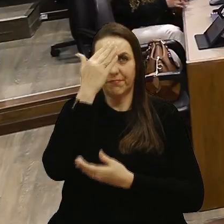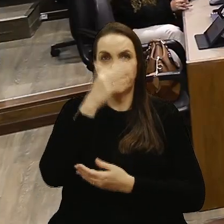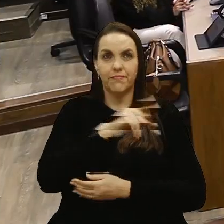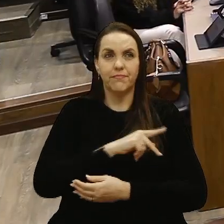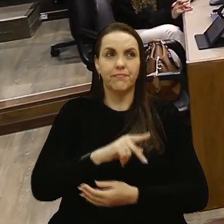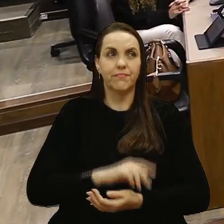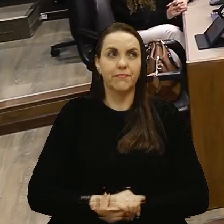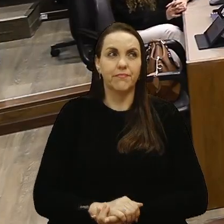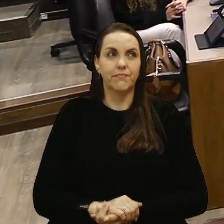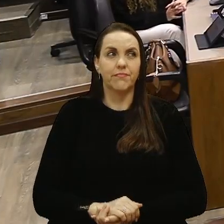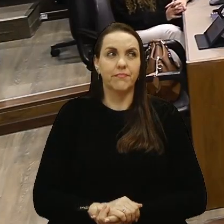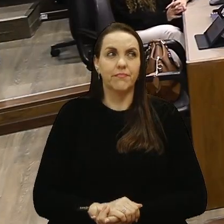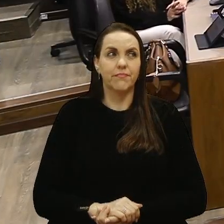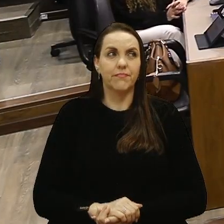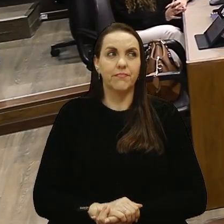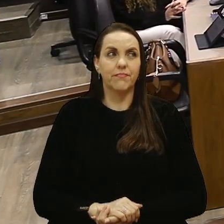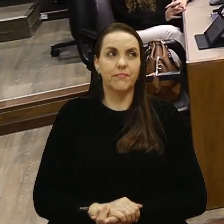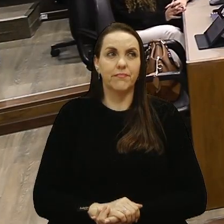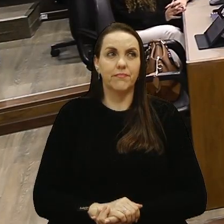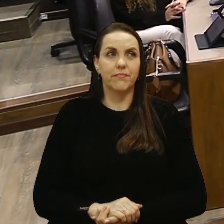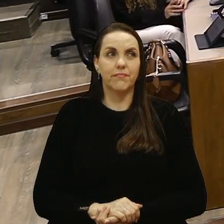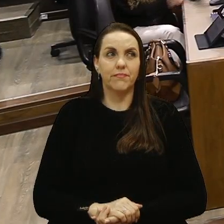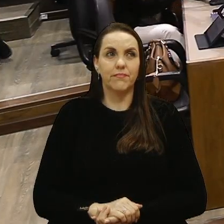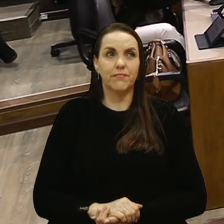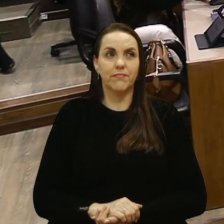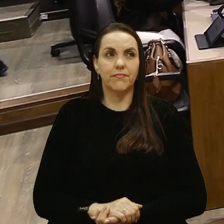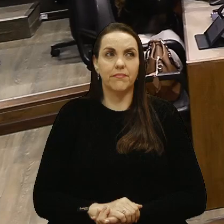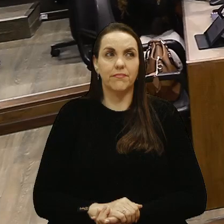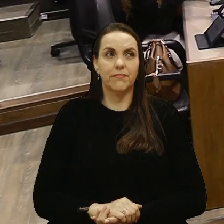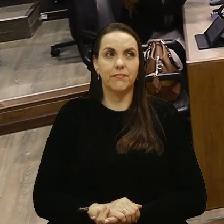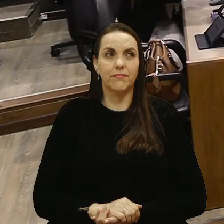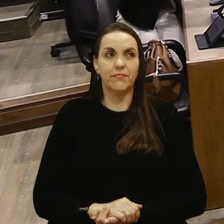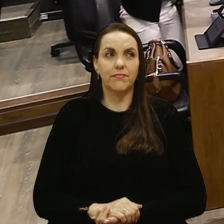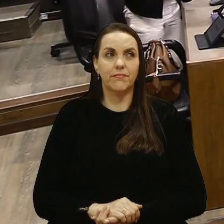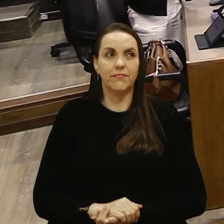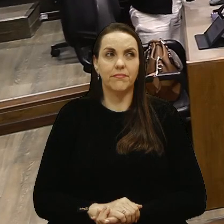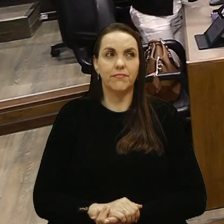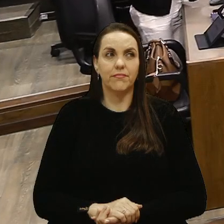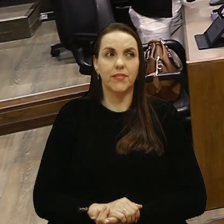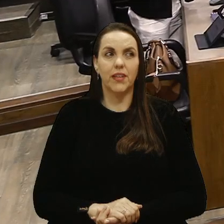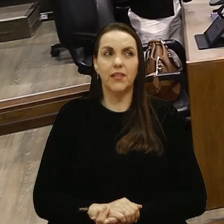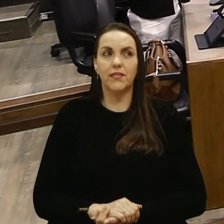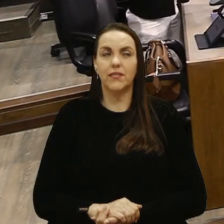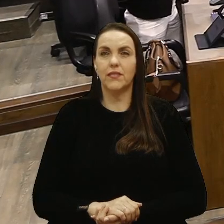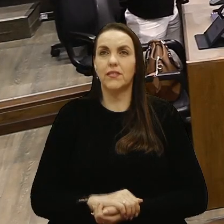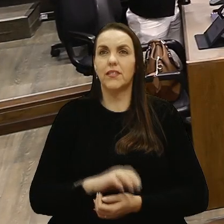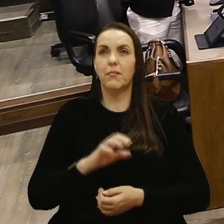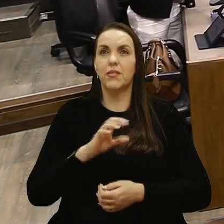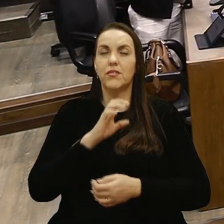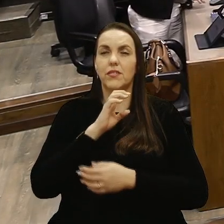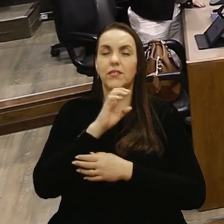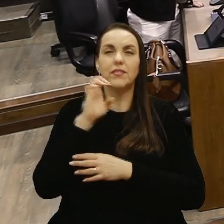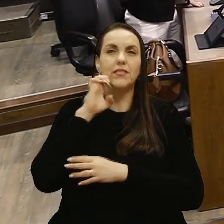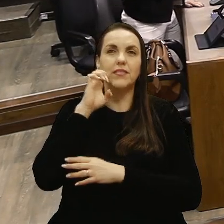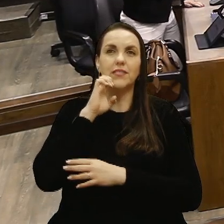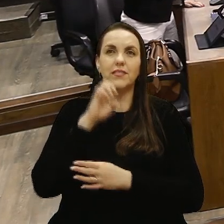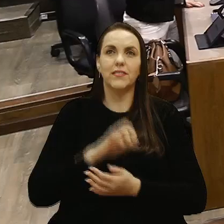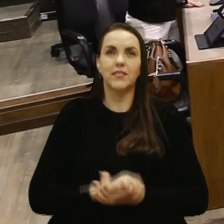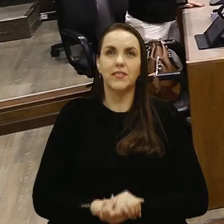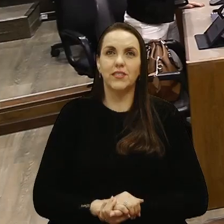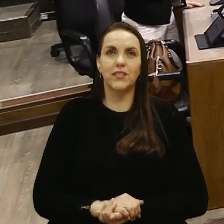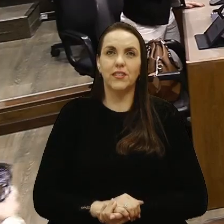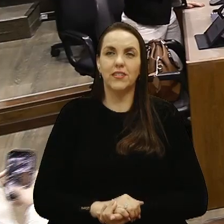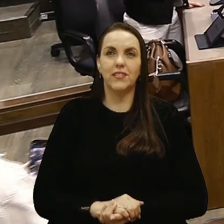Bom dia, vereador Capitão Ramon. Com a palavra, a vereadora Estela Balardim. Bom dia, senhor presidente,